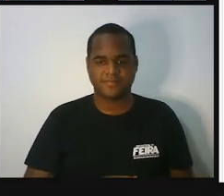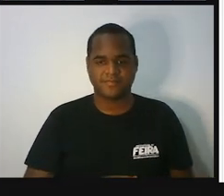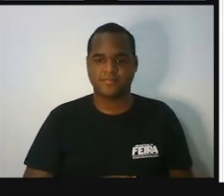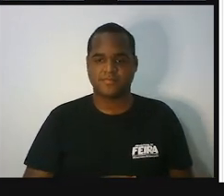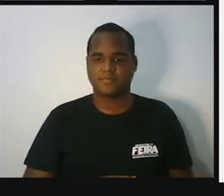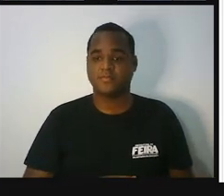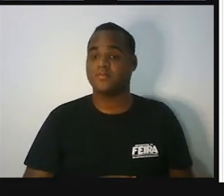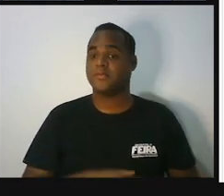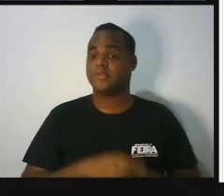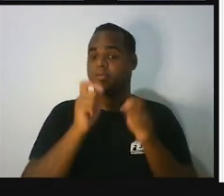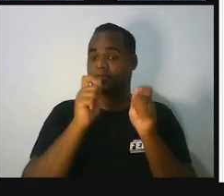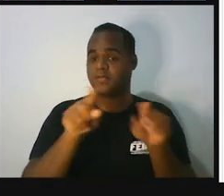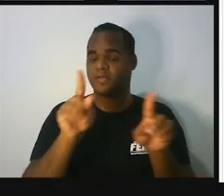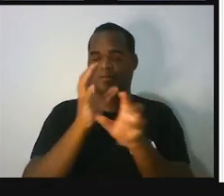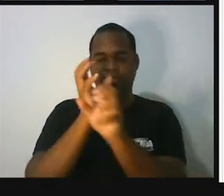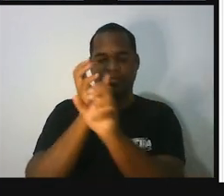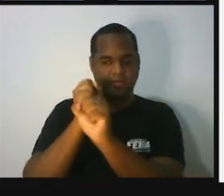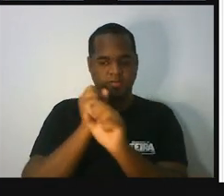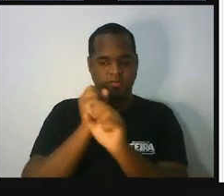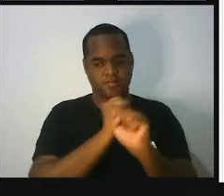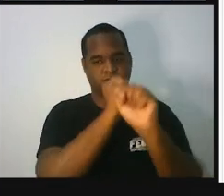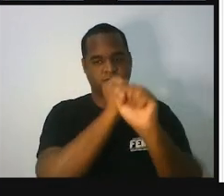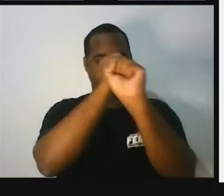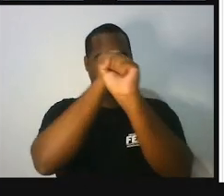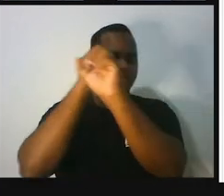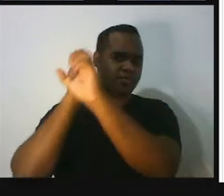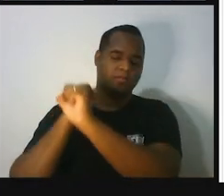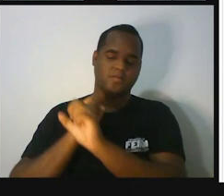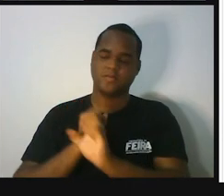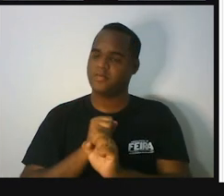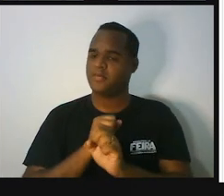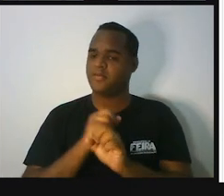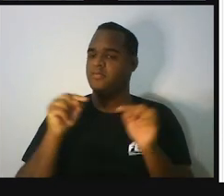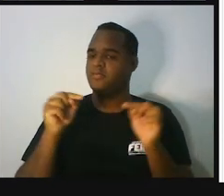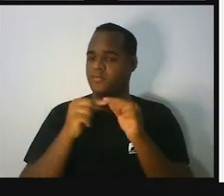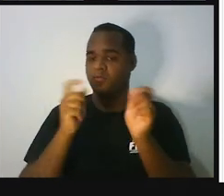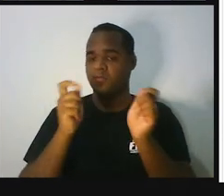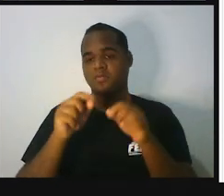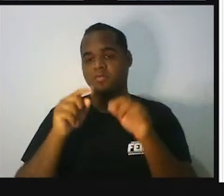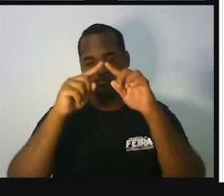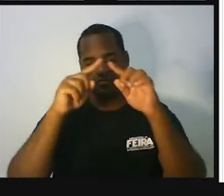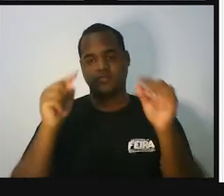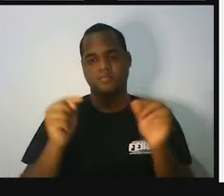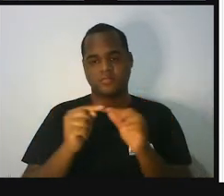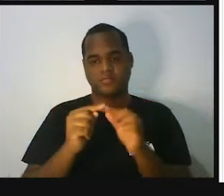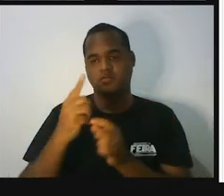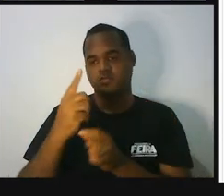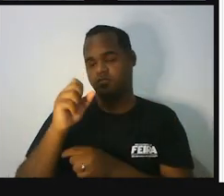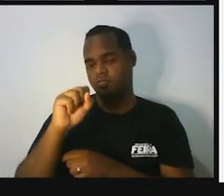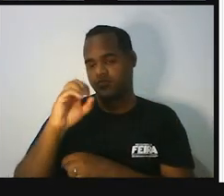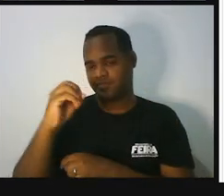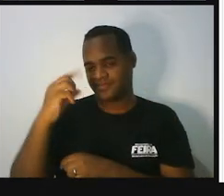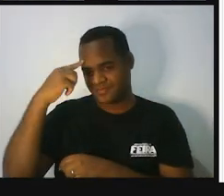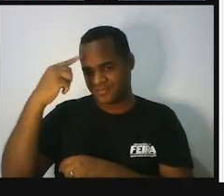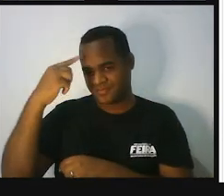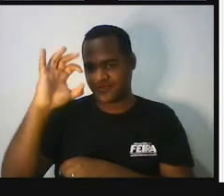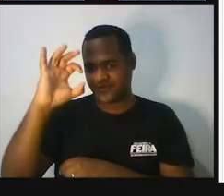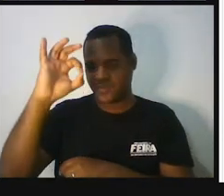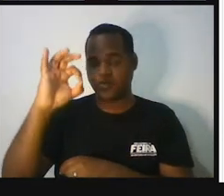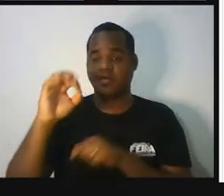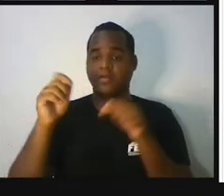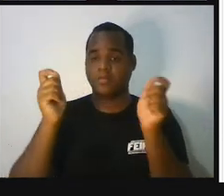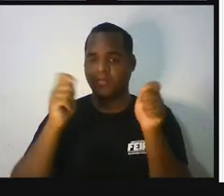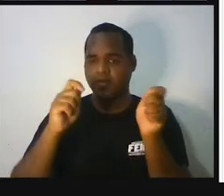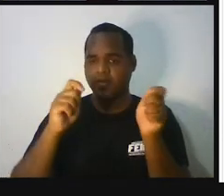sem precisar medir os ângulos usando um programa como esse ou um transferidor, que é um instrumento manual para medir